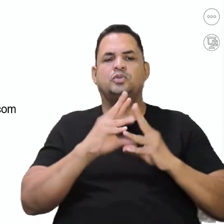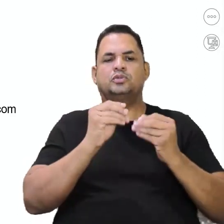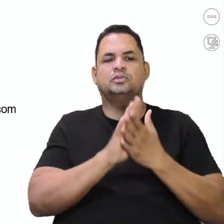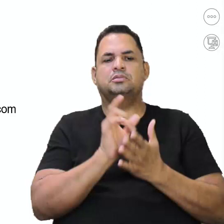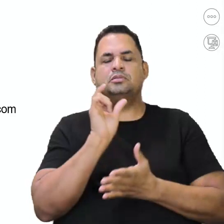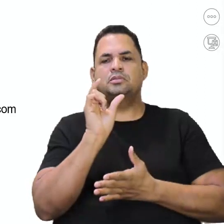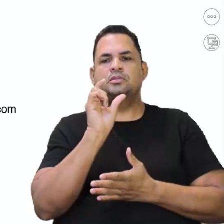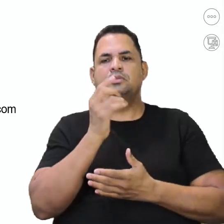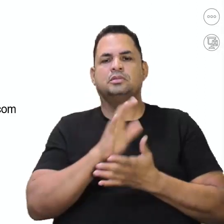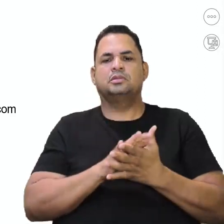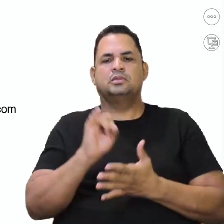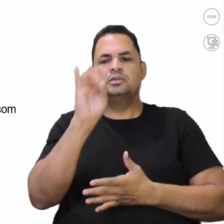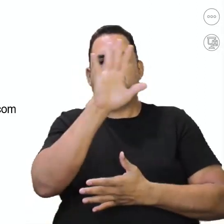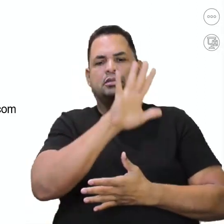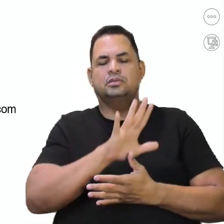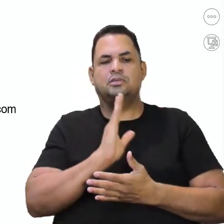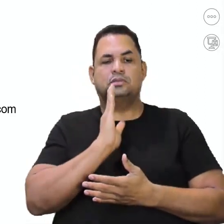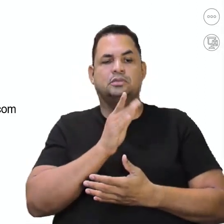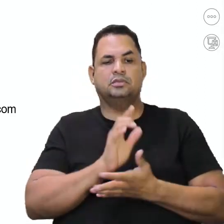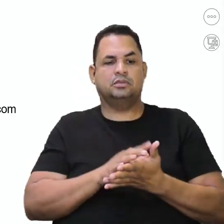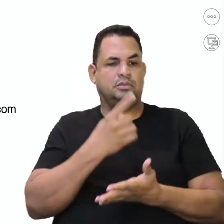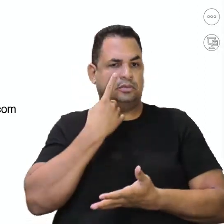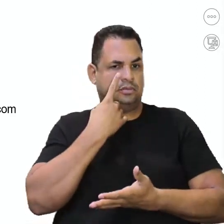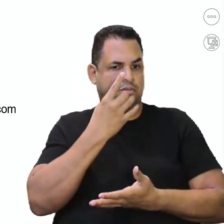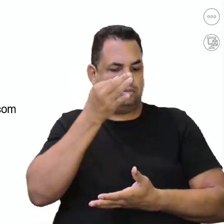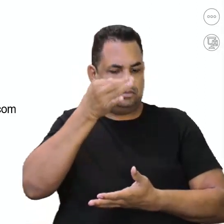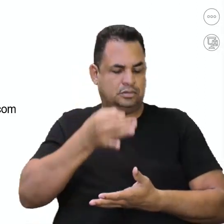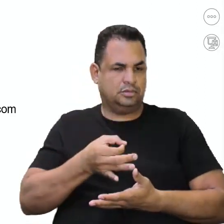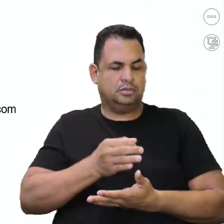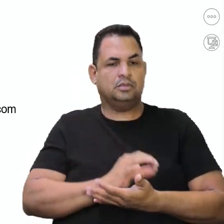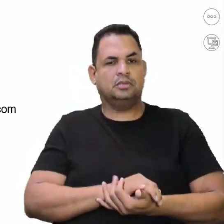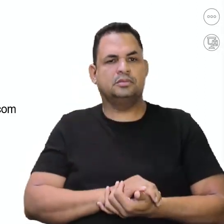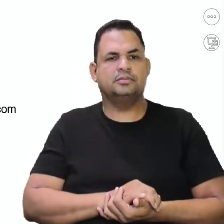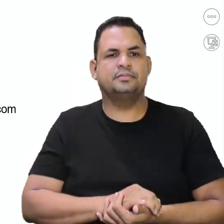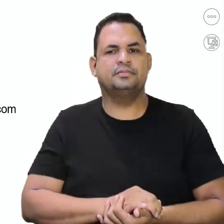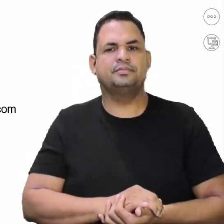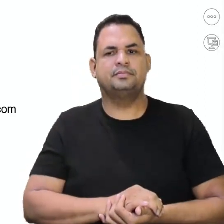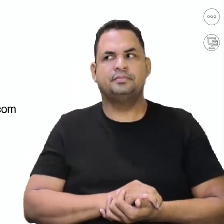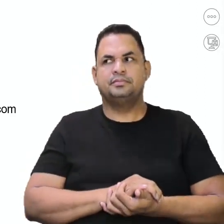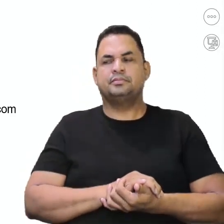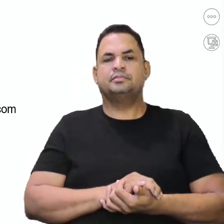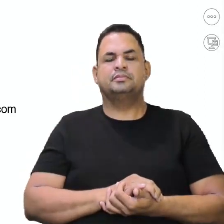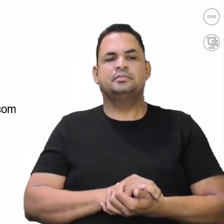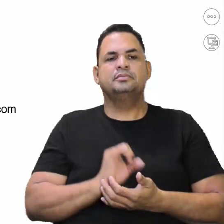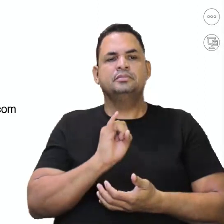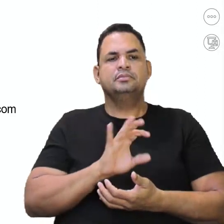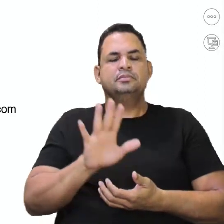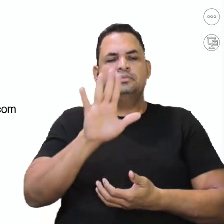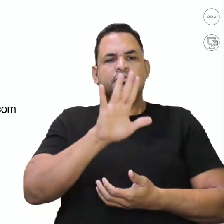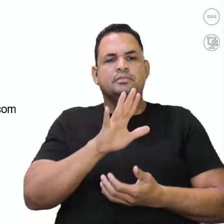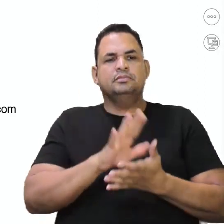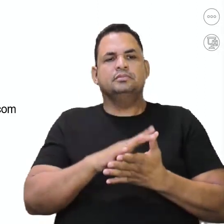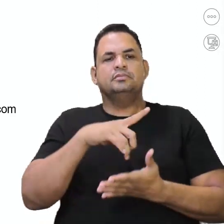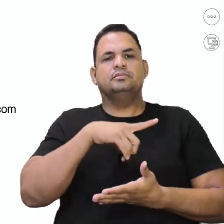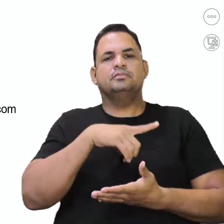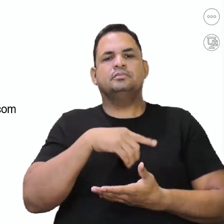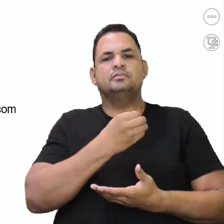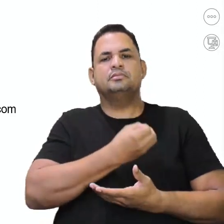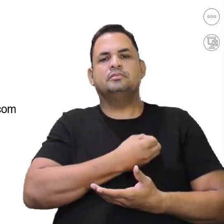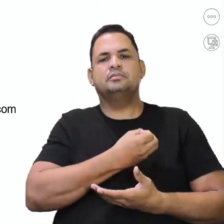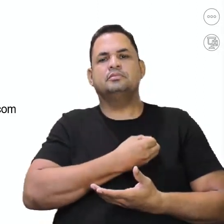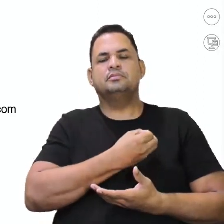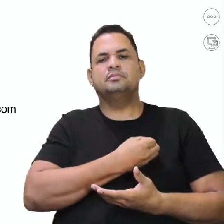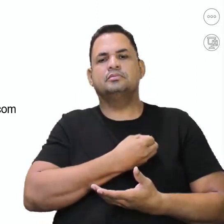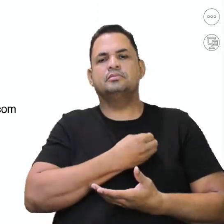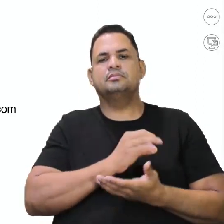vocês conhecem, todas essas imagens vocês já viram, tenho certeza que todos já viram sobre essas imagens. E temos aqui